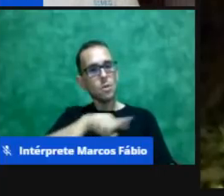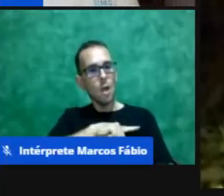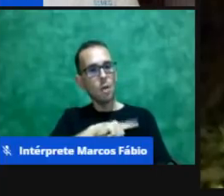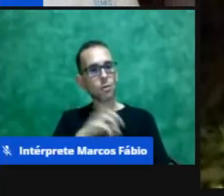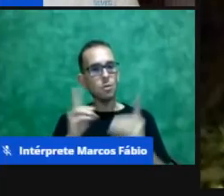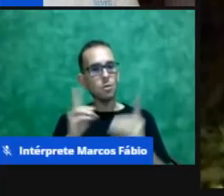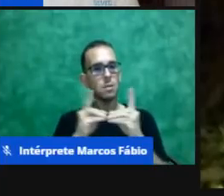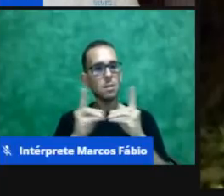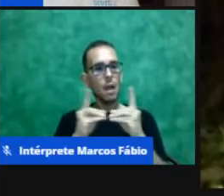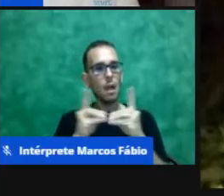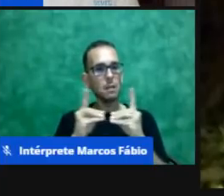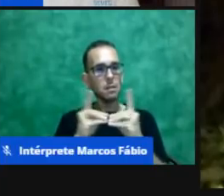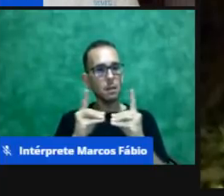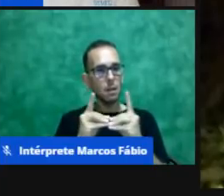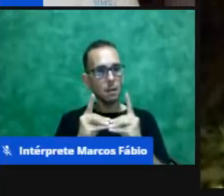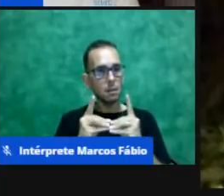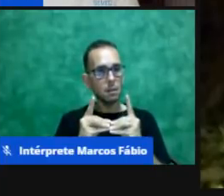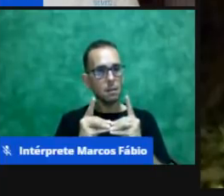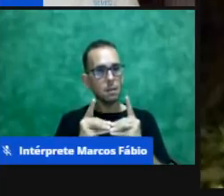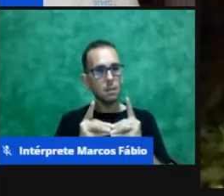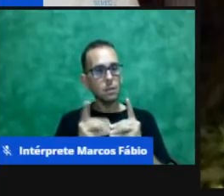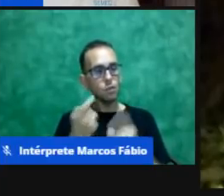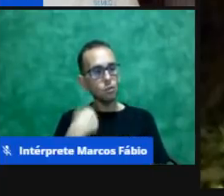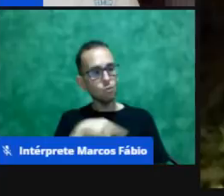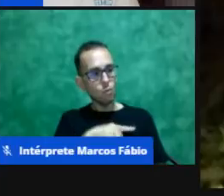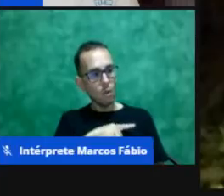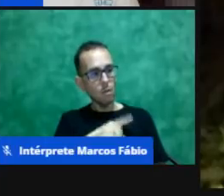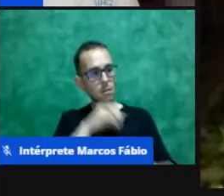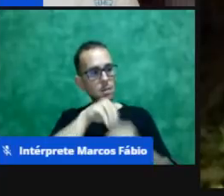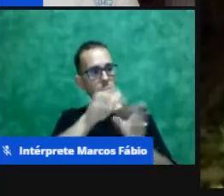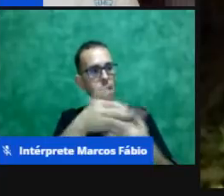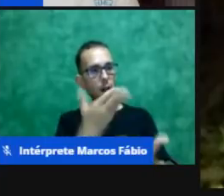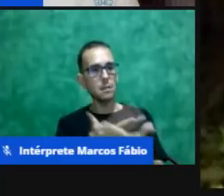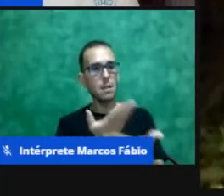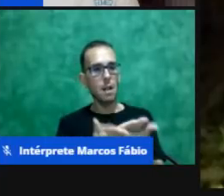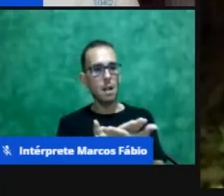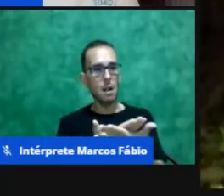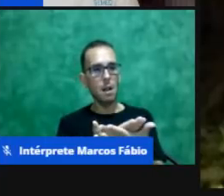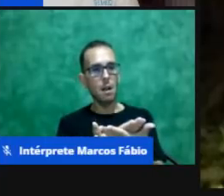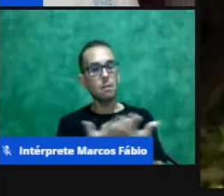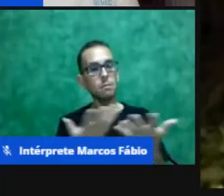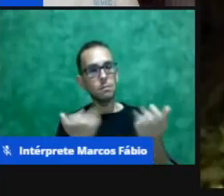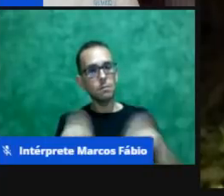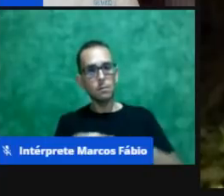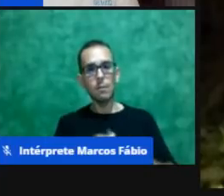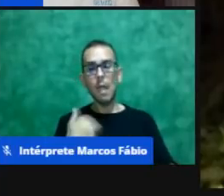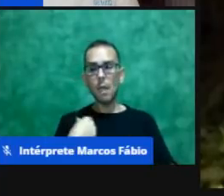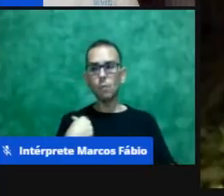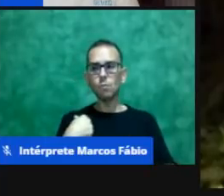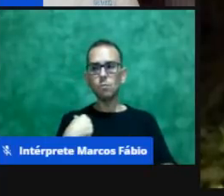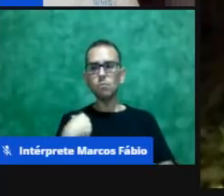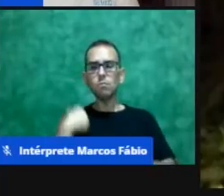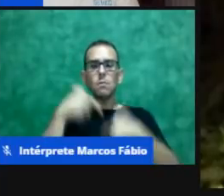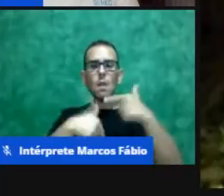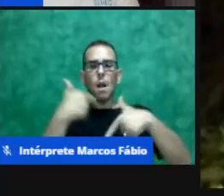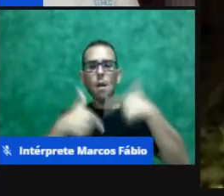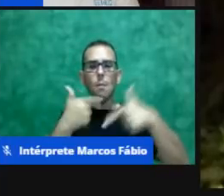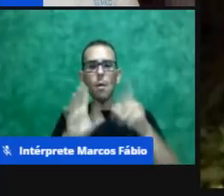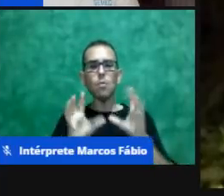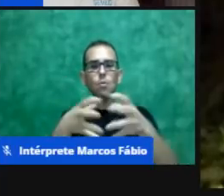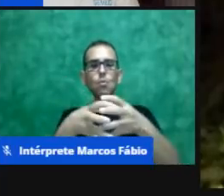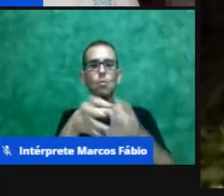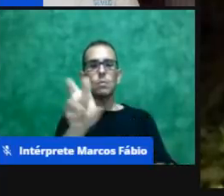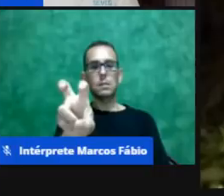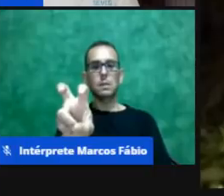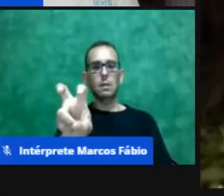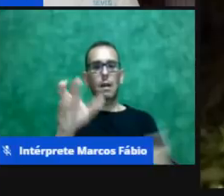didáticas, às nossas dinâmicas em sala de aula. Acho que é isso. Eu trabalho do grupo 5